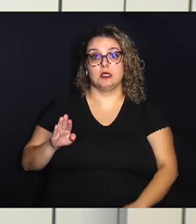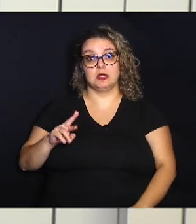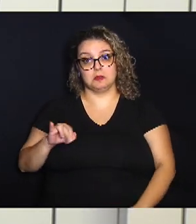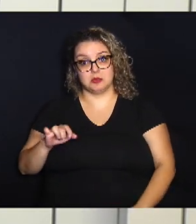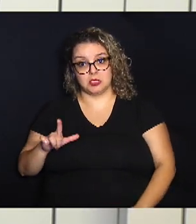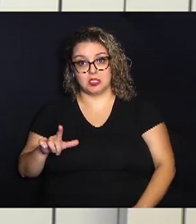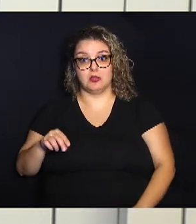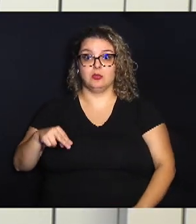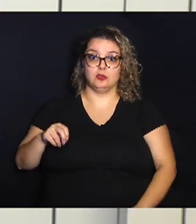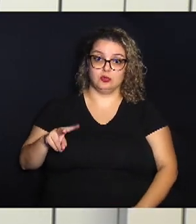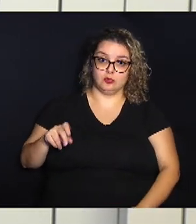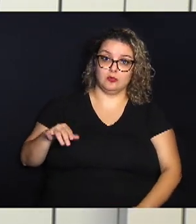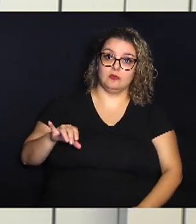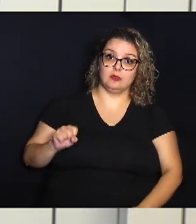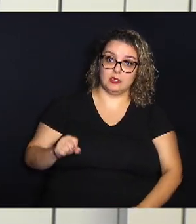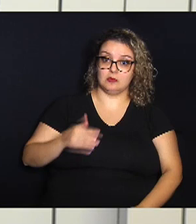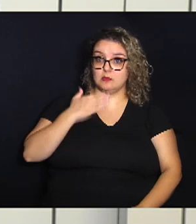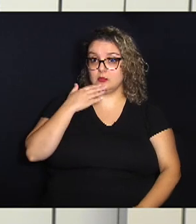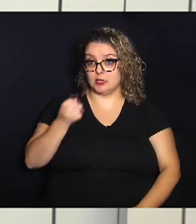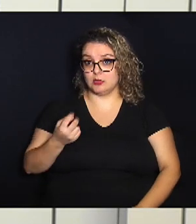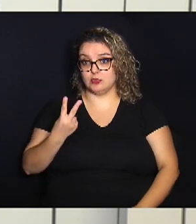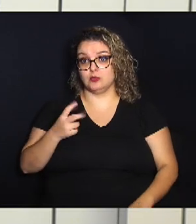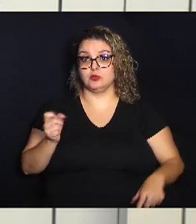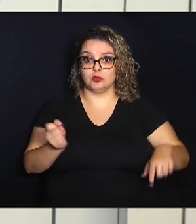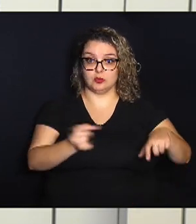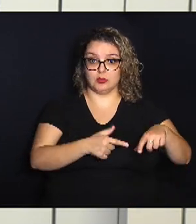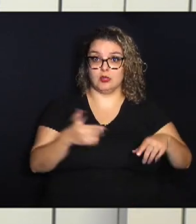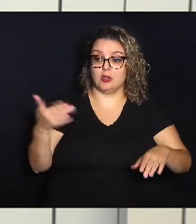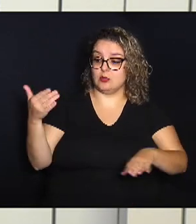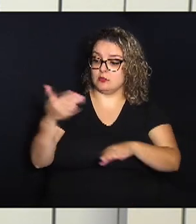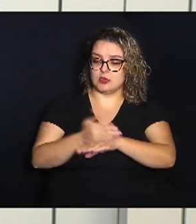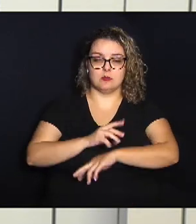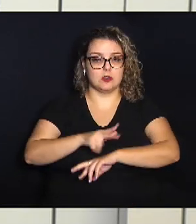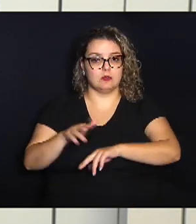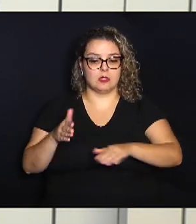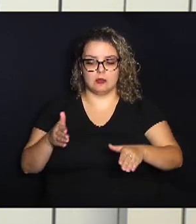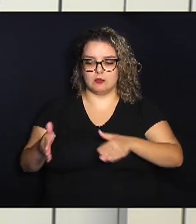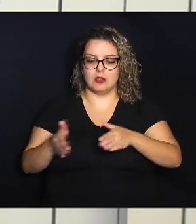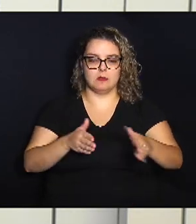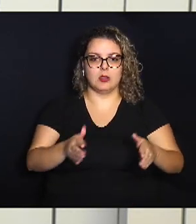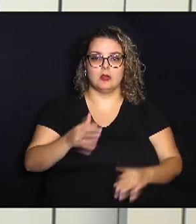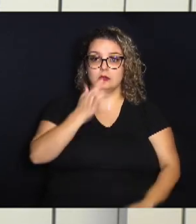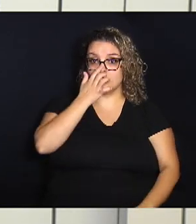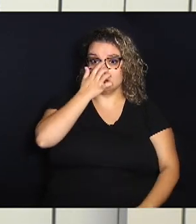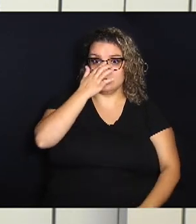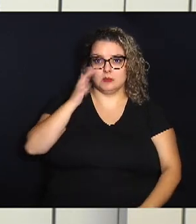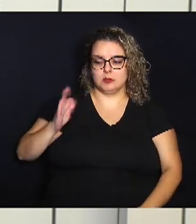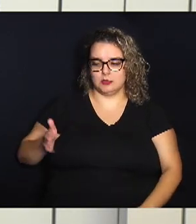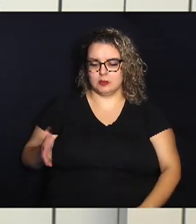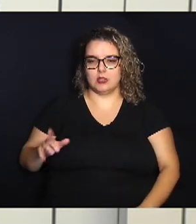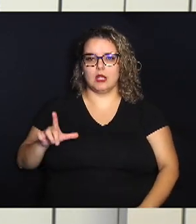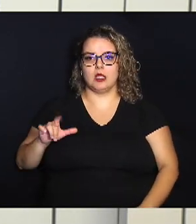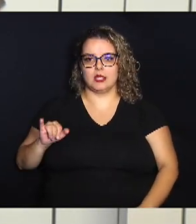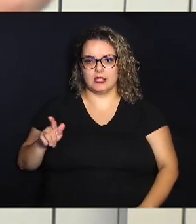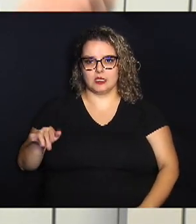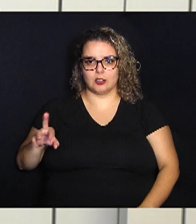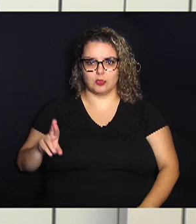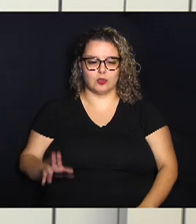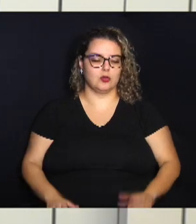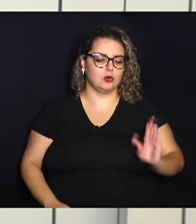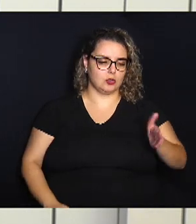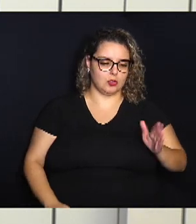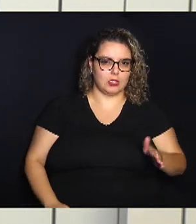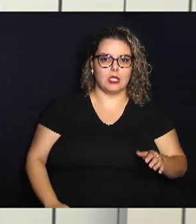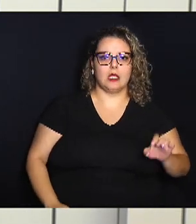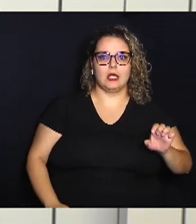foi o melhor com 2 gols e participação em diversas jogadas. Os laterais Igor Inocêncio pela direita, Gabriel Risso